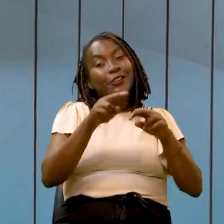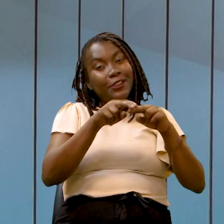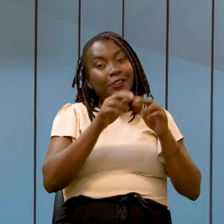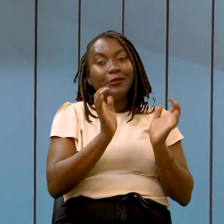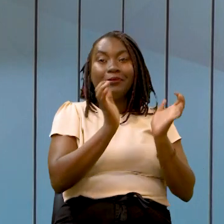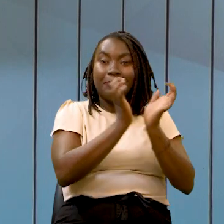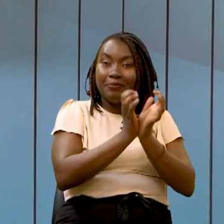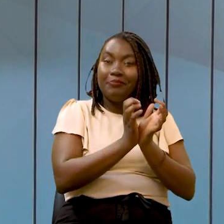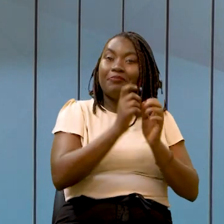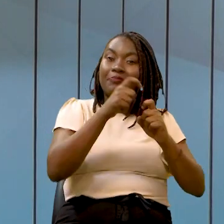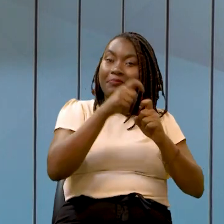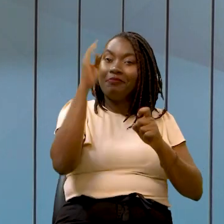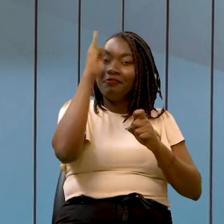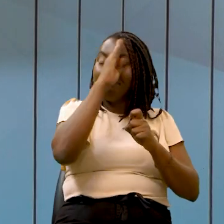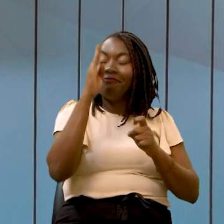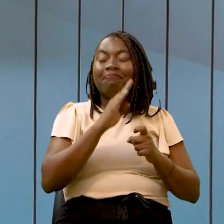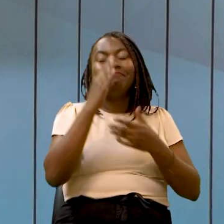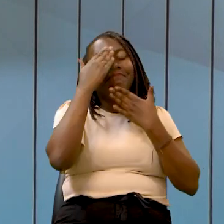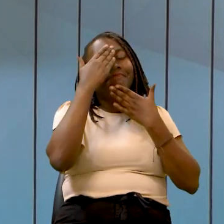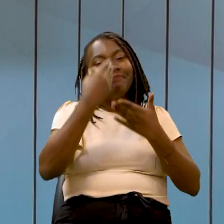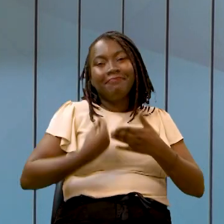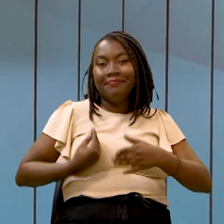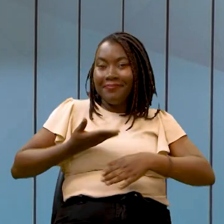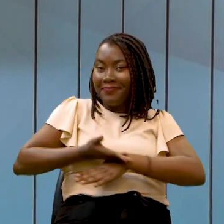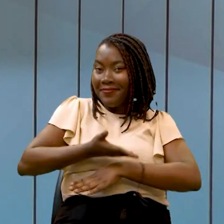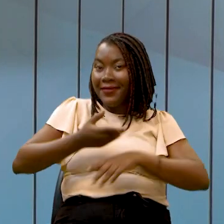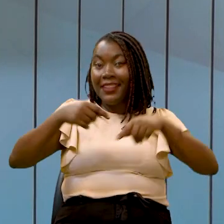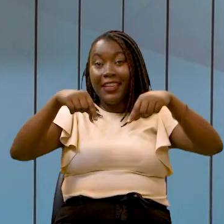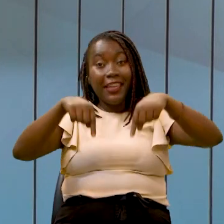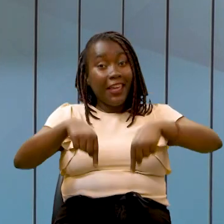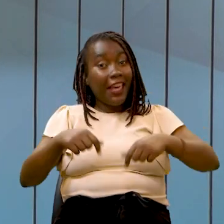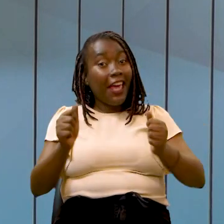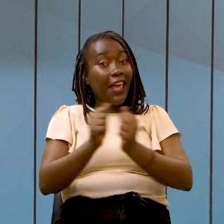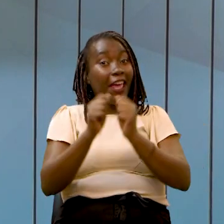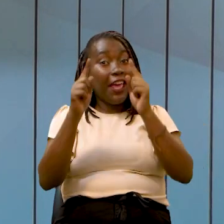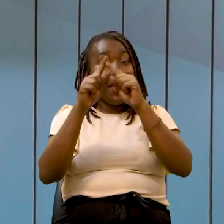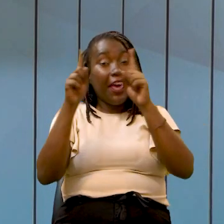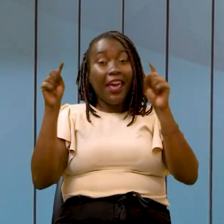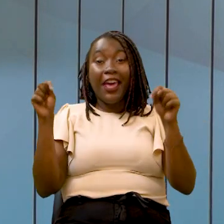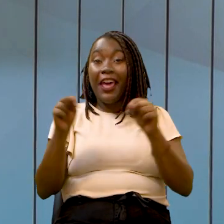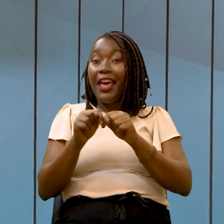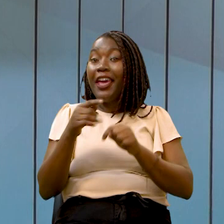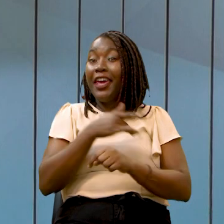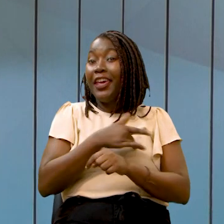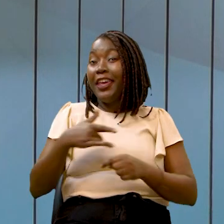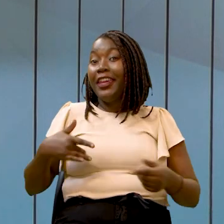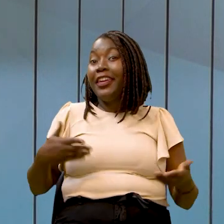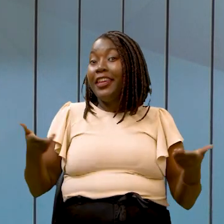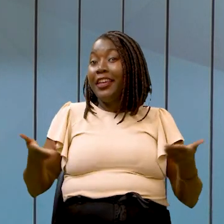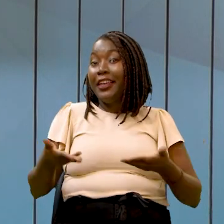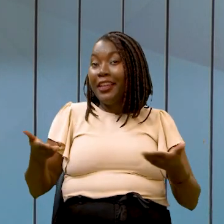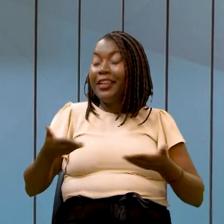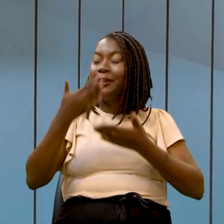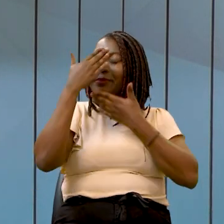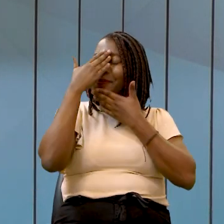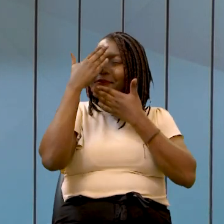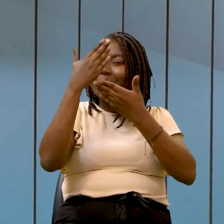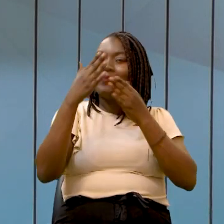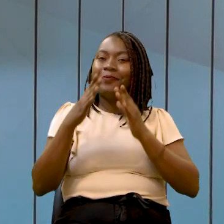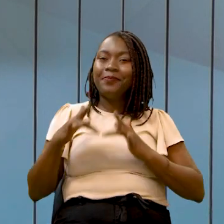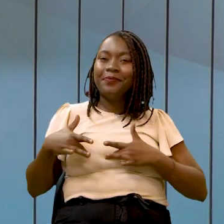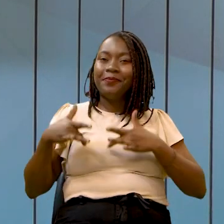Brasileira. Dr. Paulo, muito obrigada pela sua participação aqui no nosso quadro, no Saúde Agora. Obrigada pela